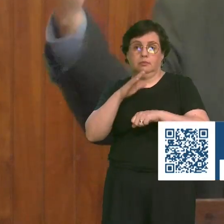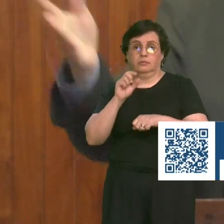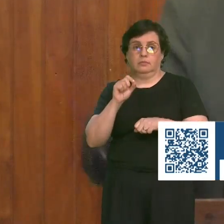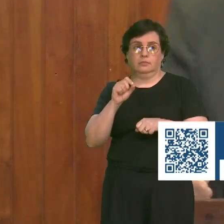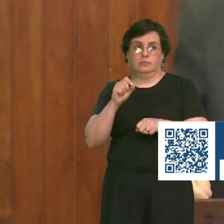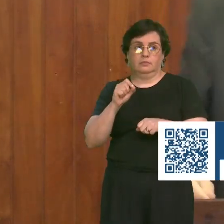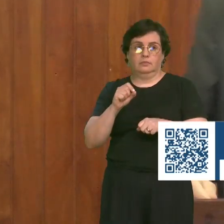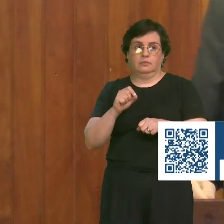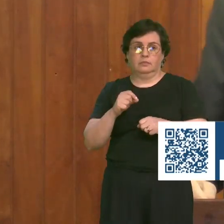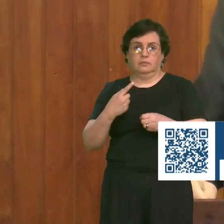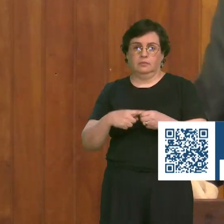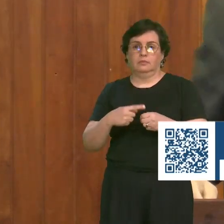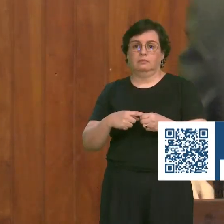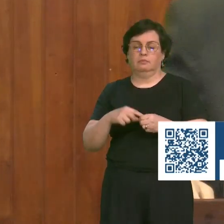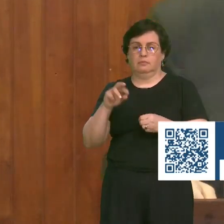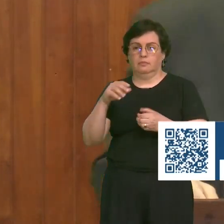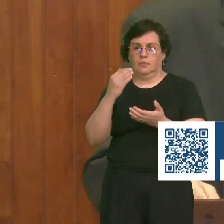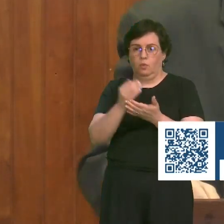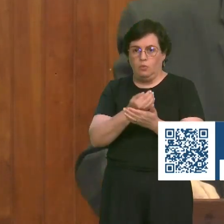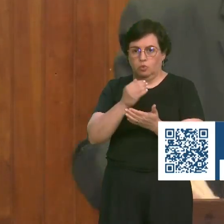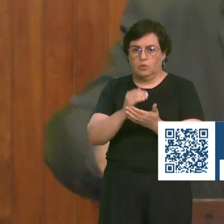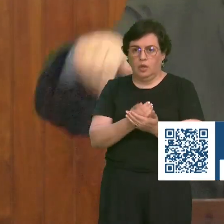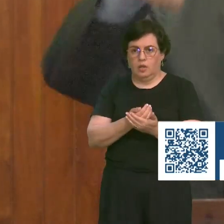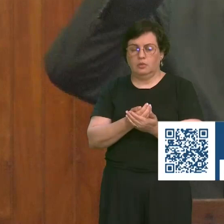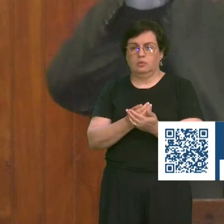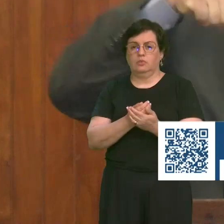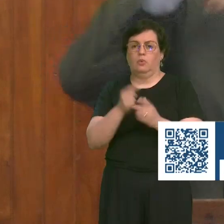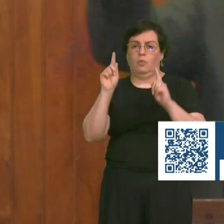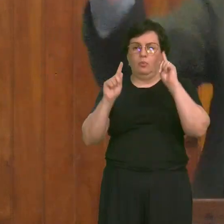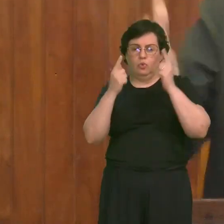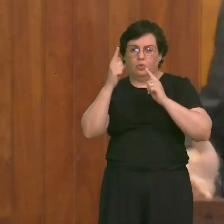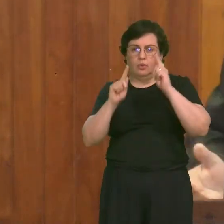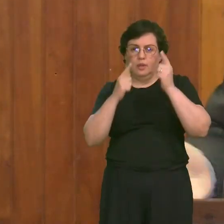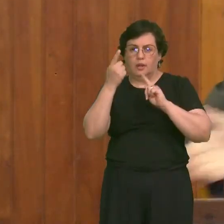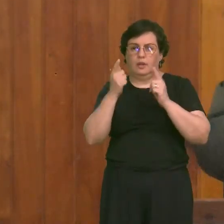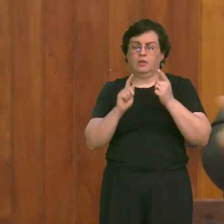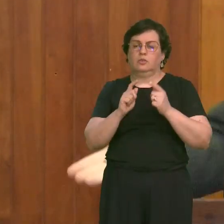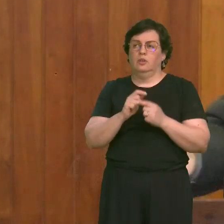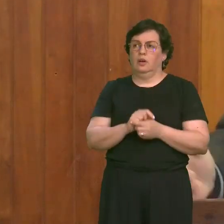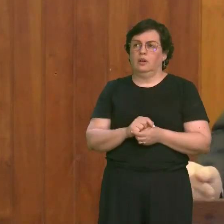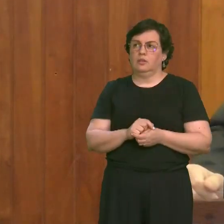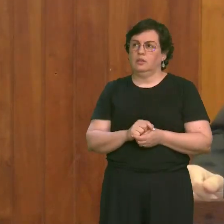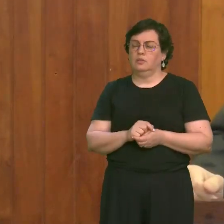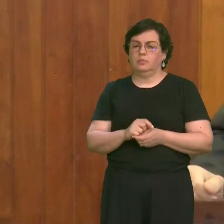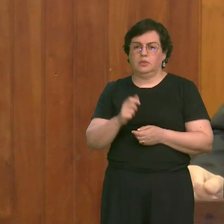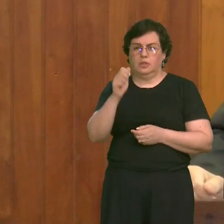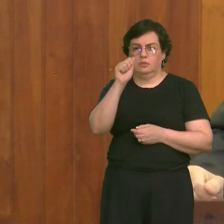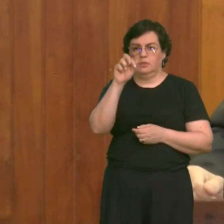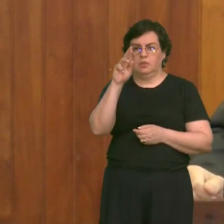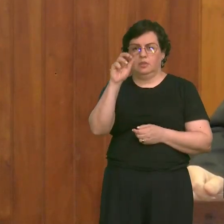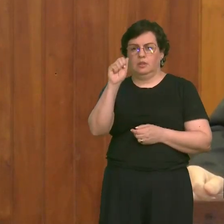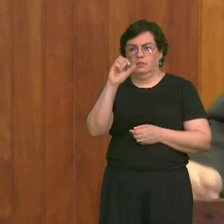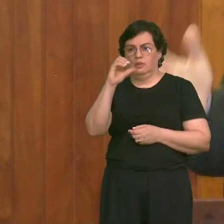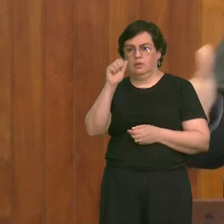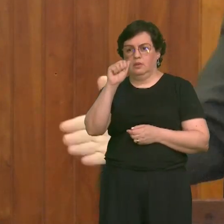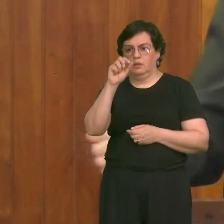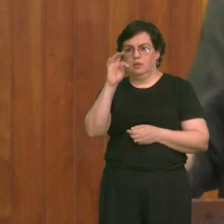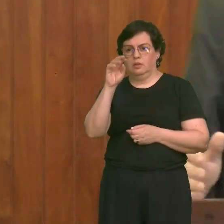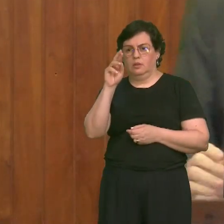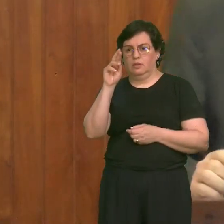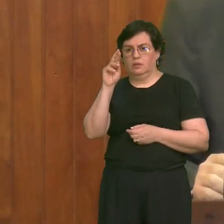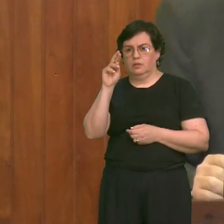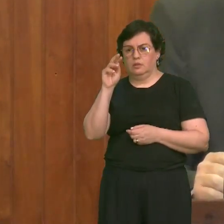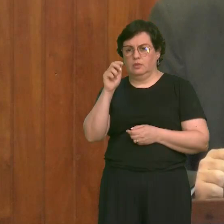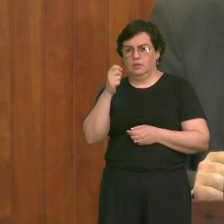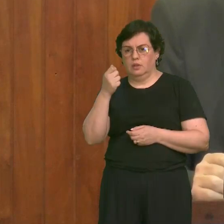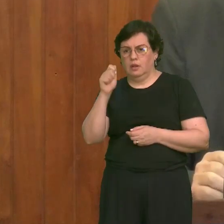famosas como Botucatu Presidente Prudente Araçatuba que são cidades que tem mais tempo que tem uns orçamentos menores do que os nossos isso